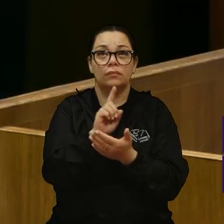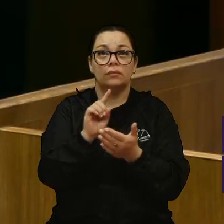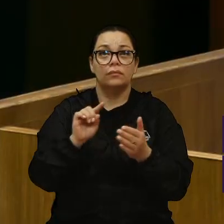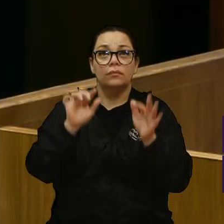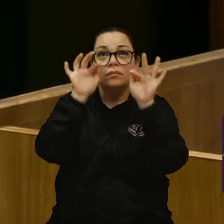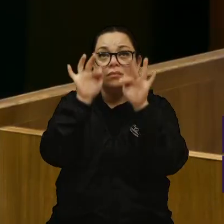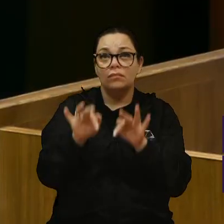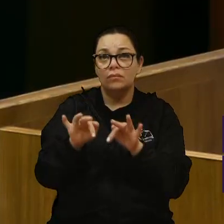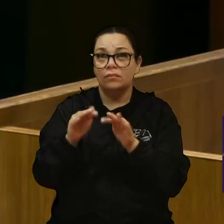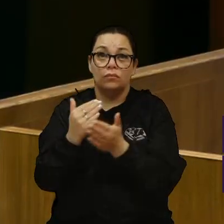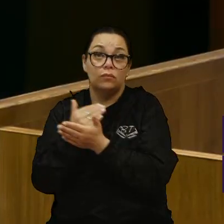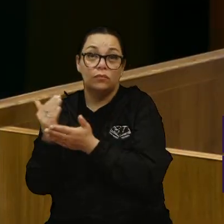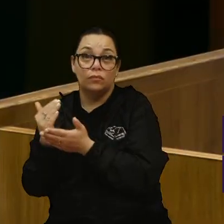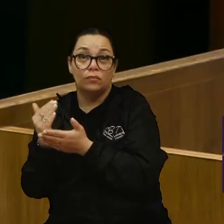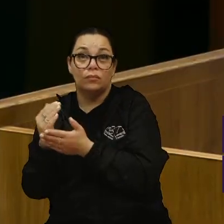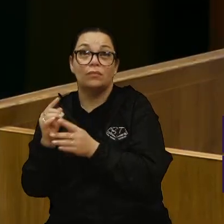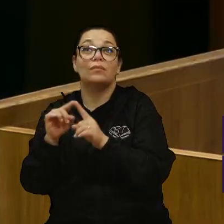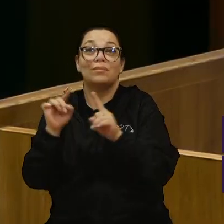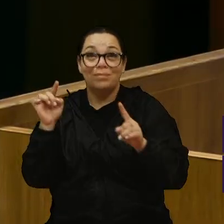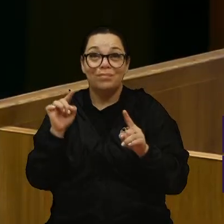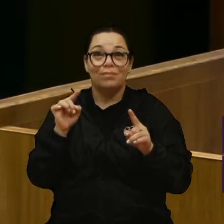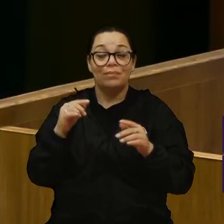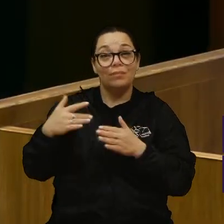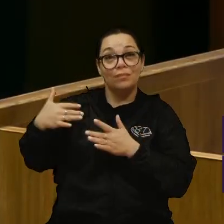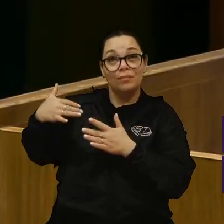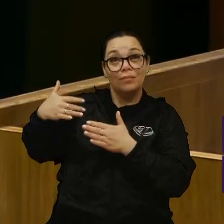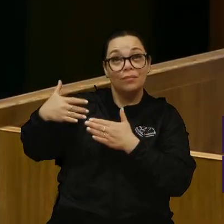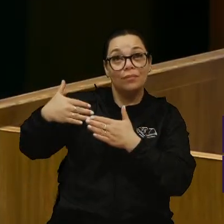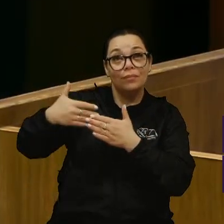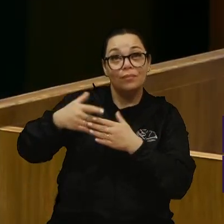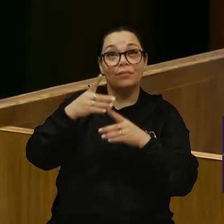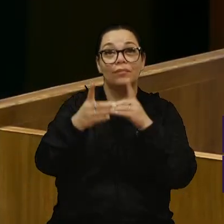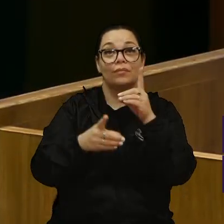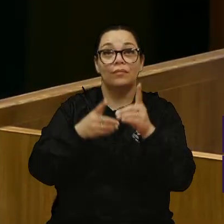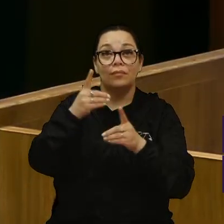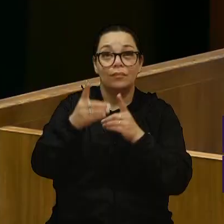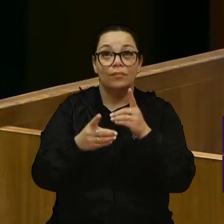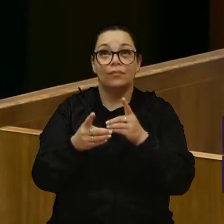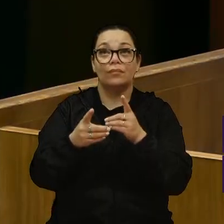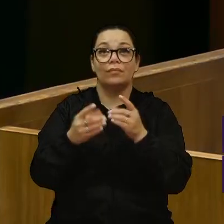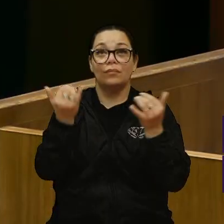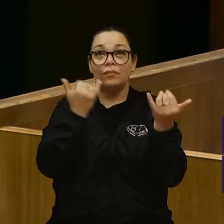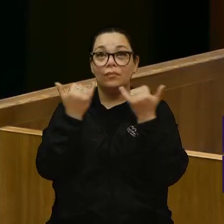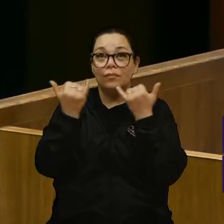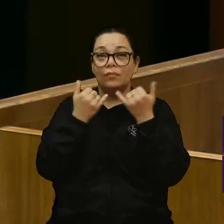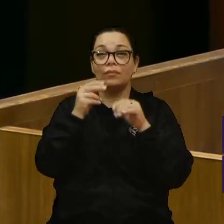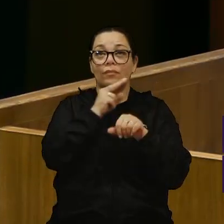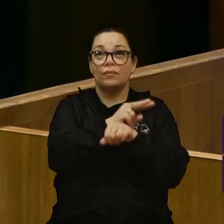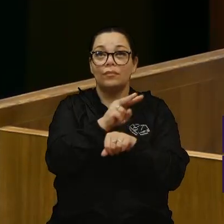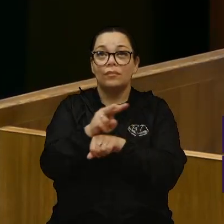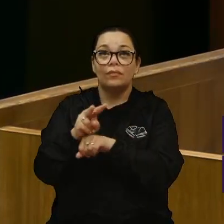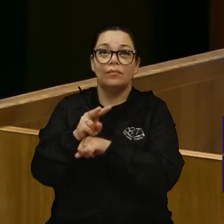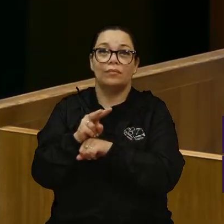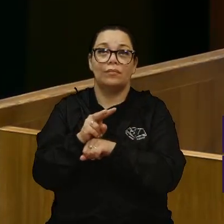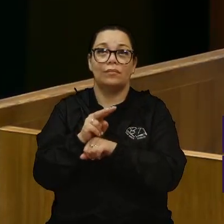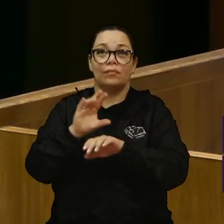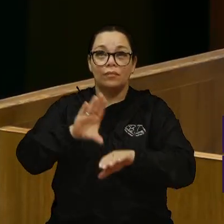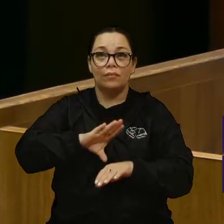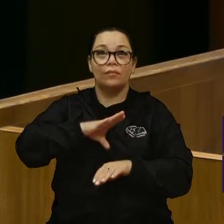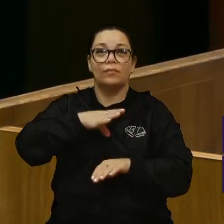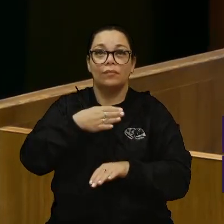de chegada, mas um ponto de partida para mais diálogo, mais escuta, mais cuidado e mais